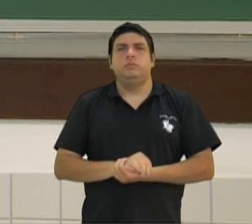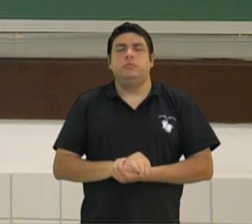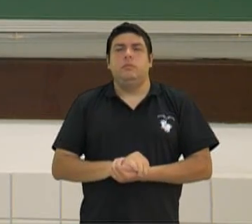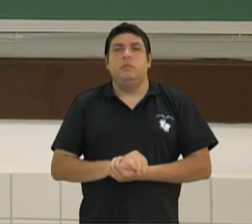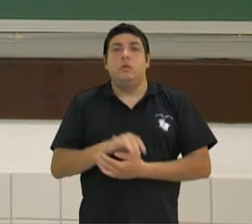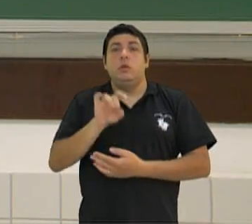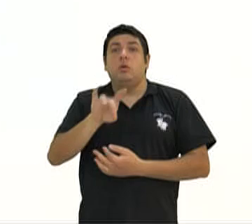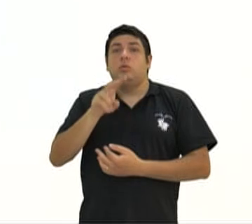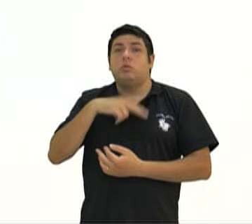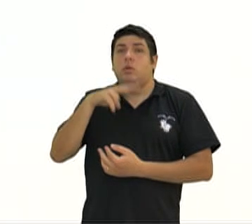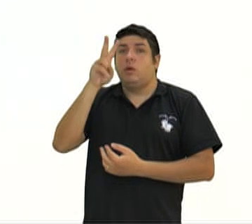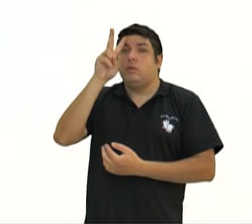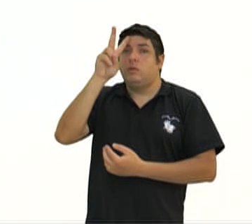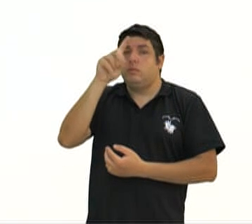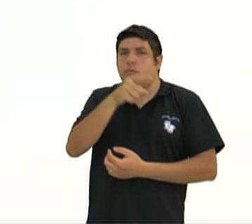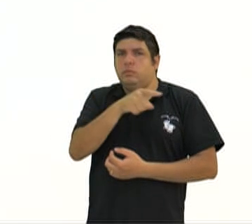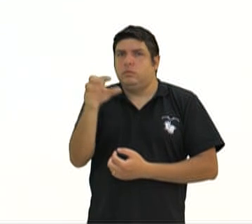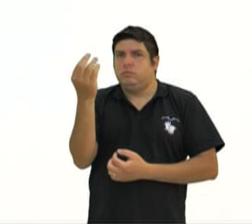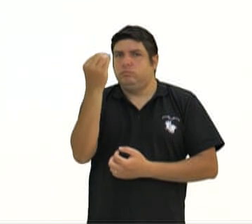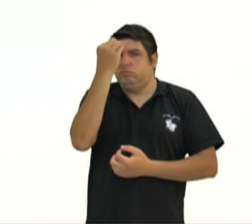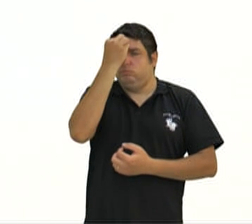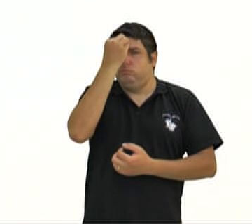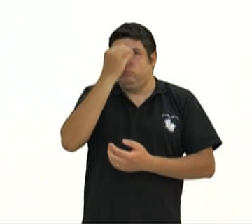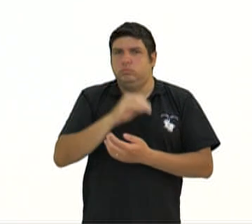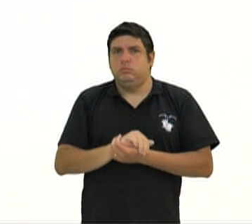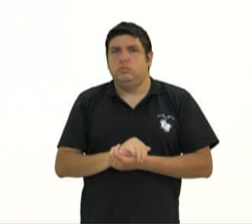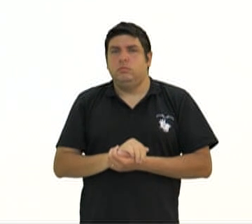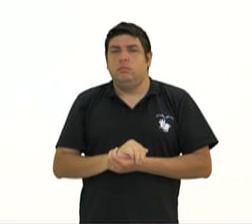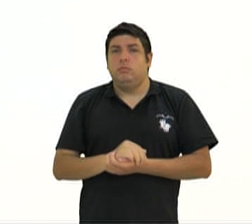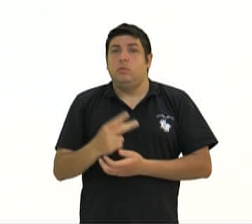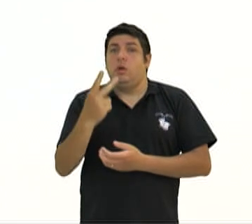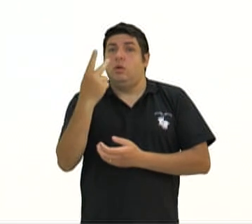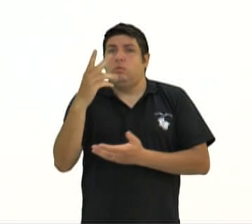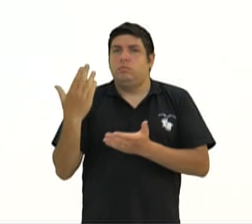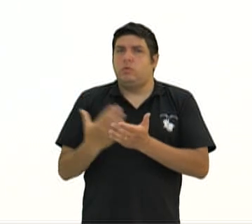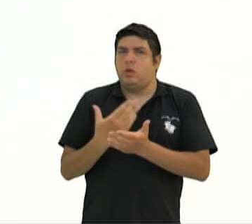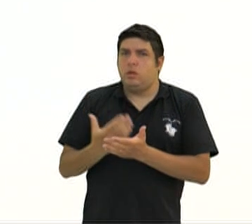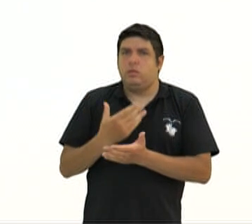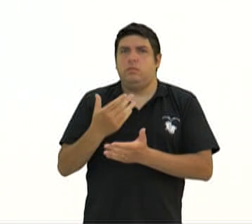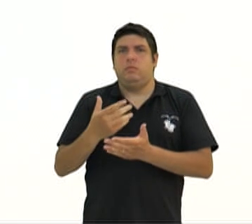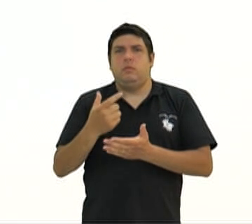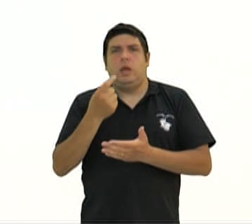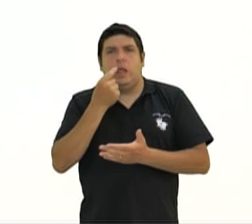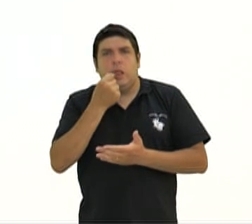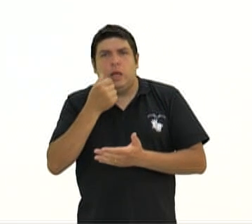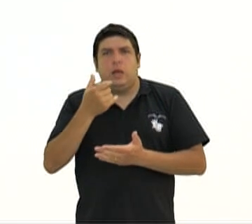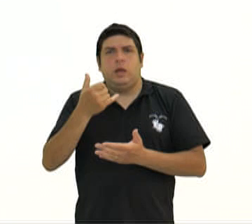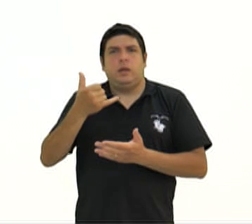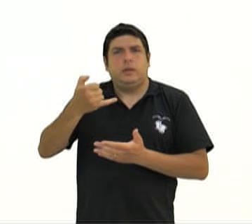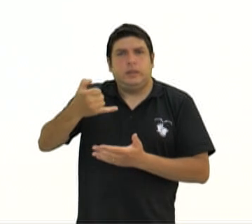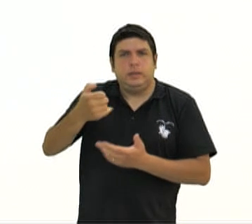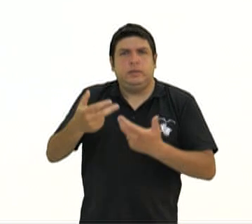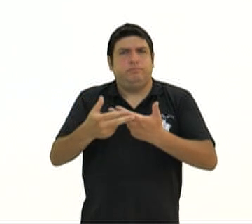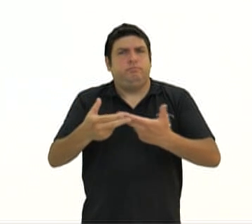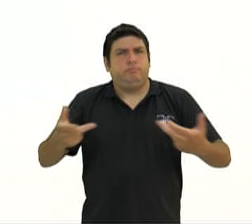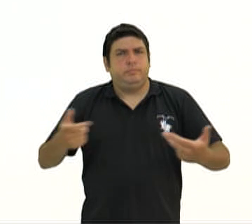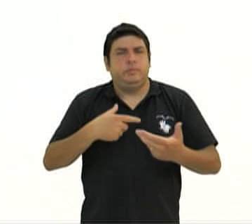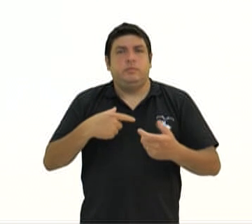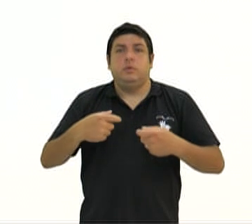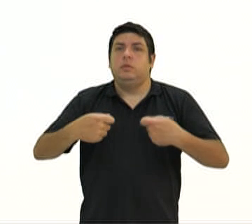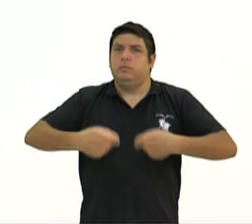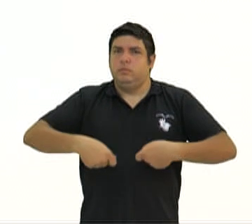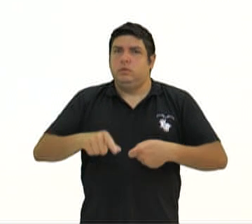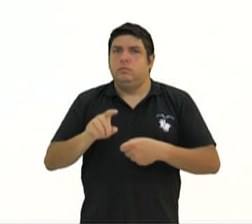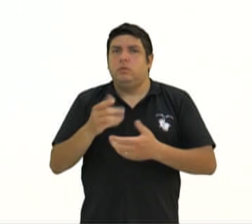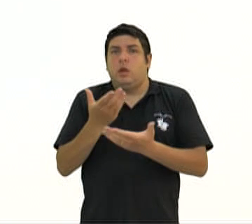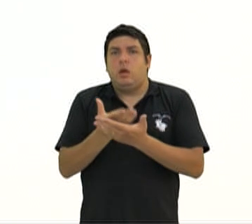para a gente de todas as aulas. Ter o material de vocês aí em mãos para acompanhar a aula, lápis, caderno, caneta, isso é bem importante, né? Faz parte